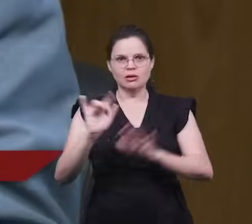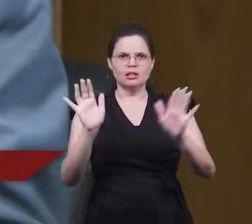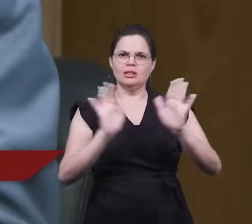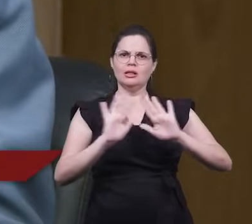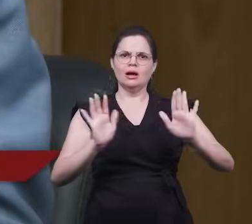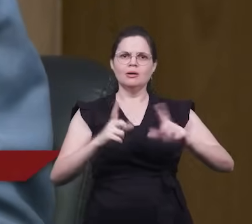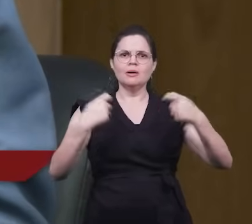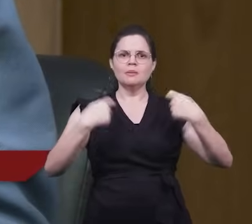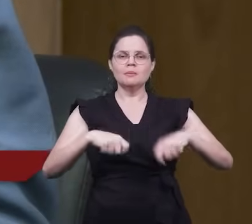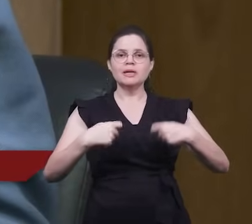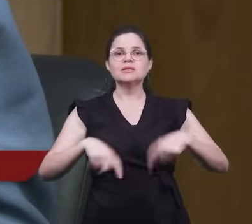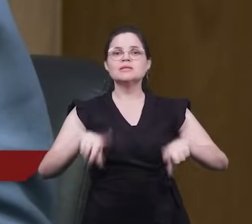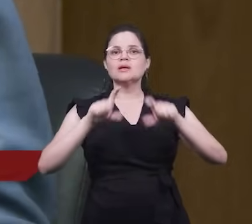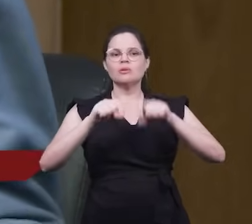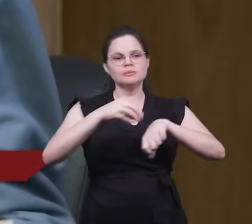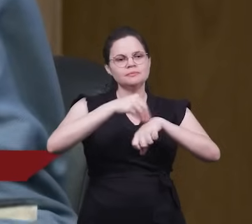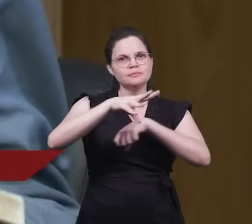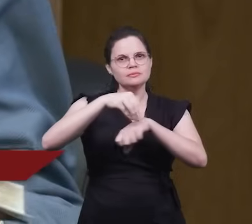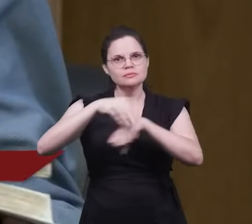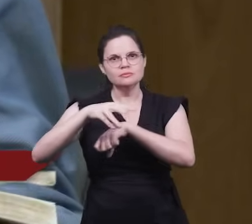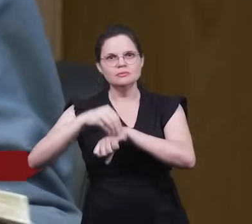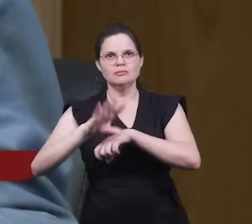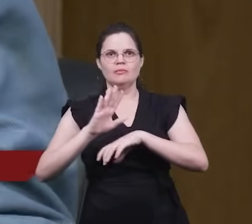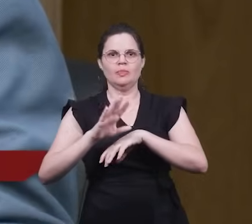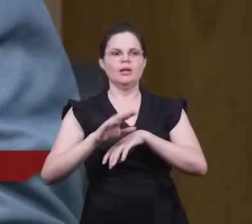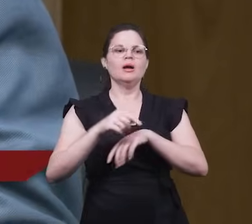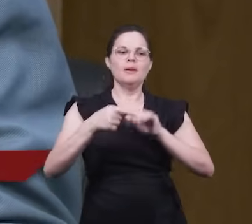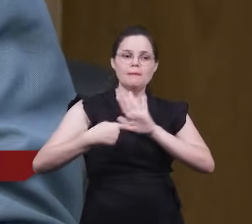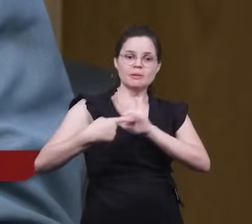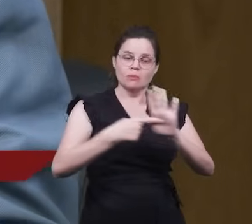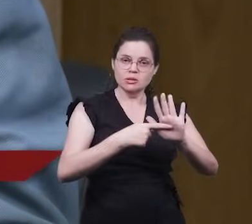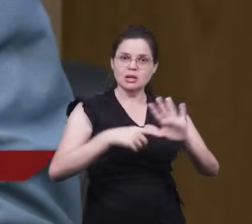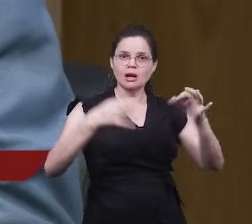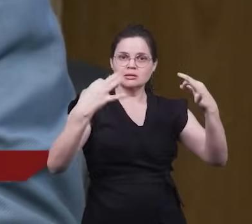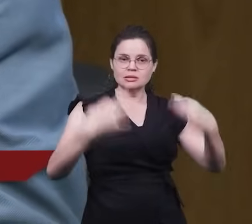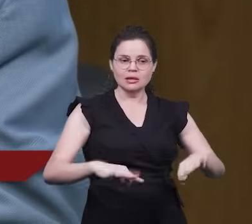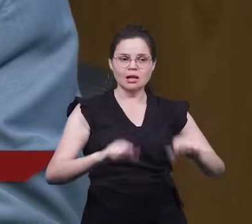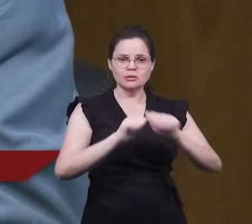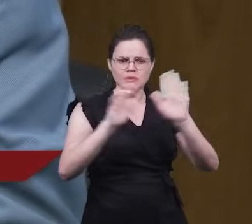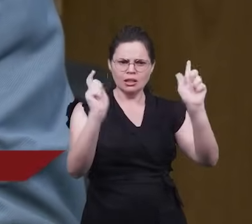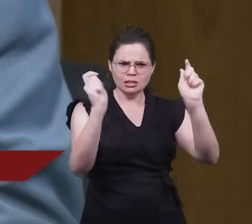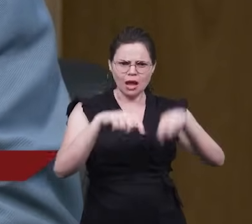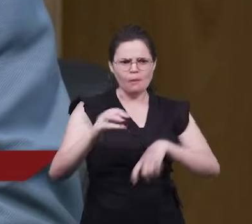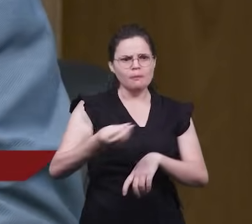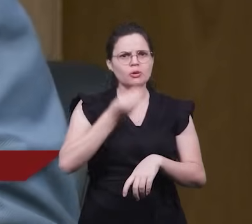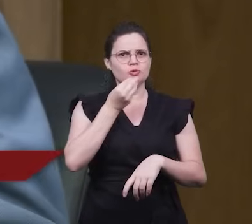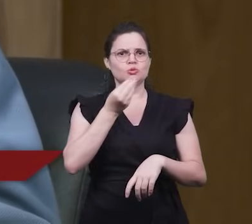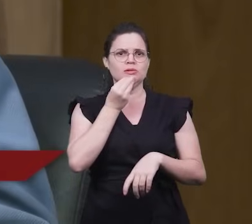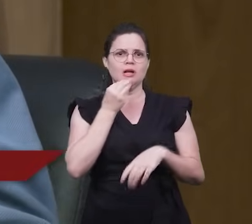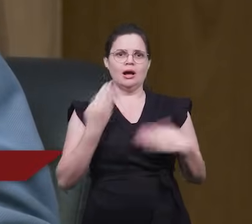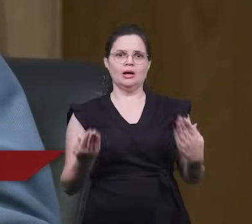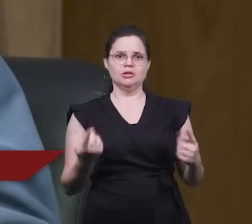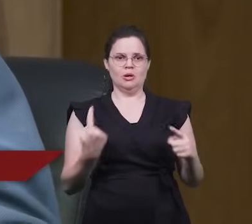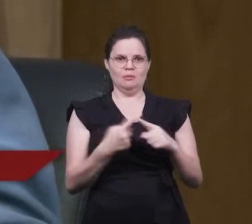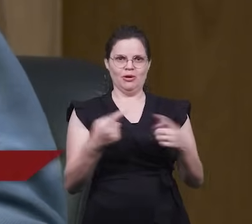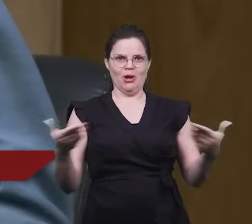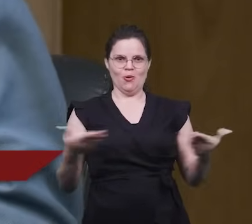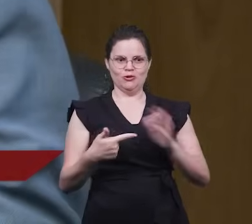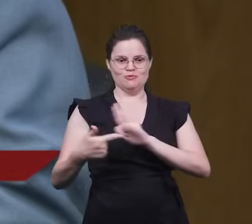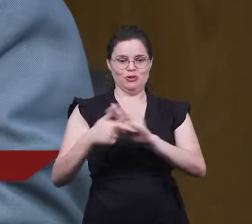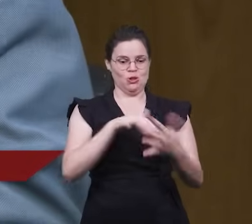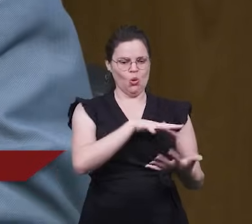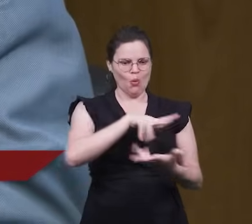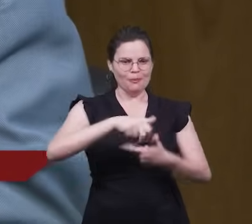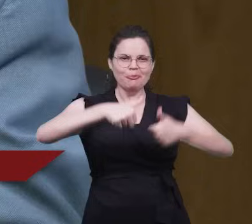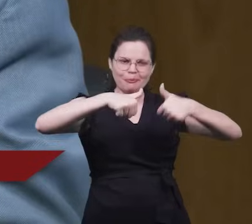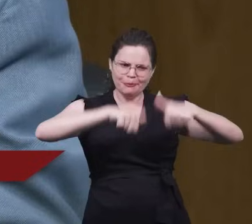uma cerca onde a pessoa não tem onde sair, não, pelo contrário. Nós estamos mostrando que essa é a situação do mundo,